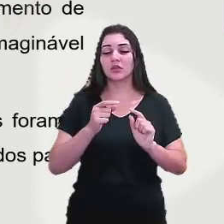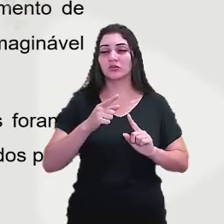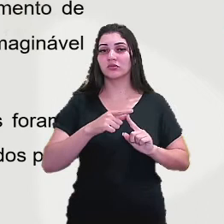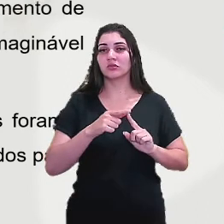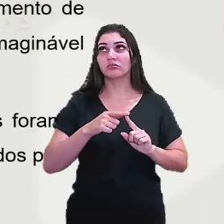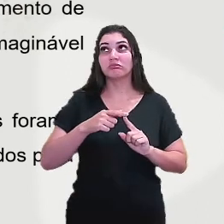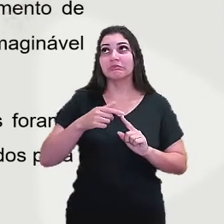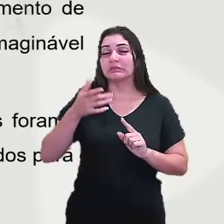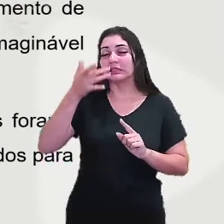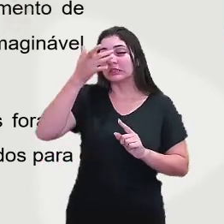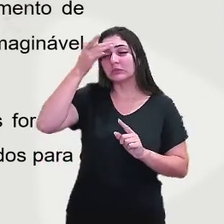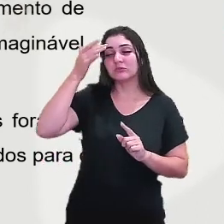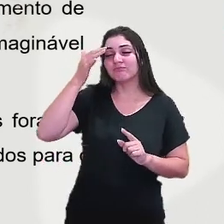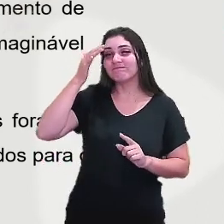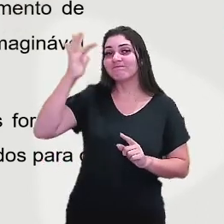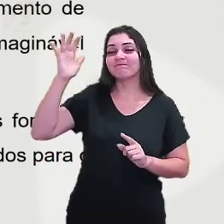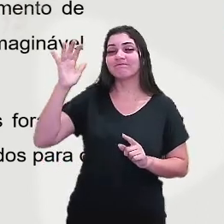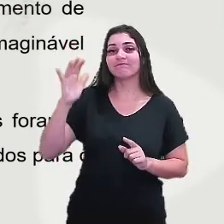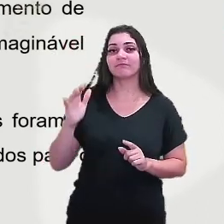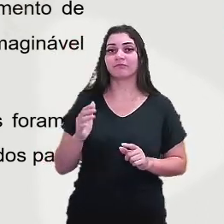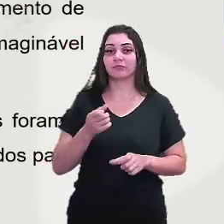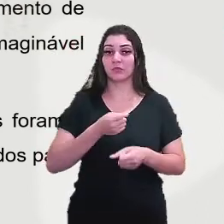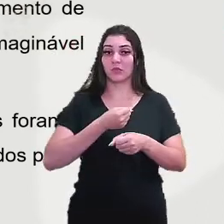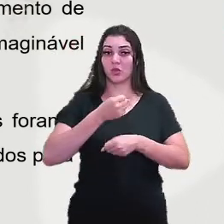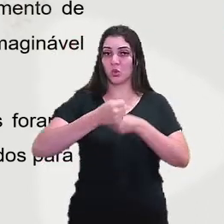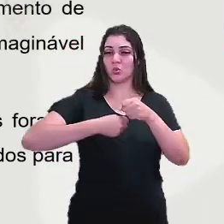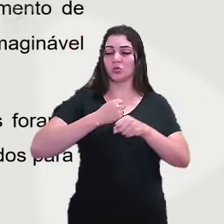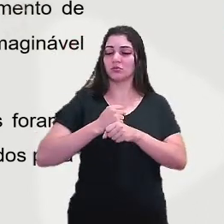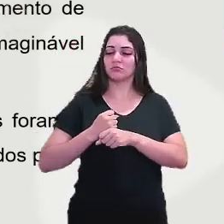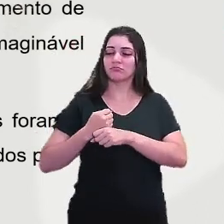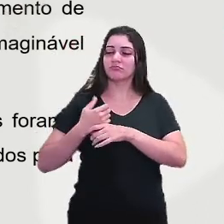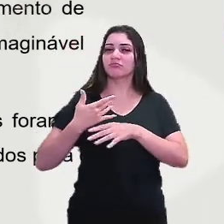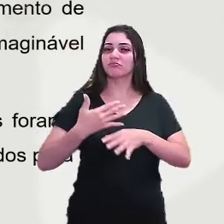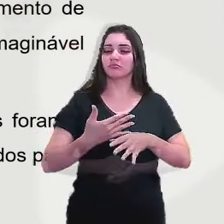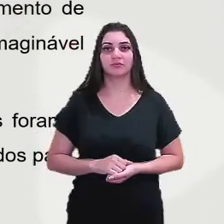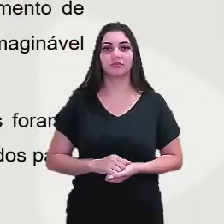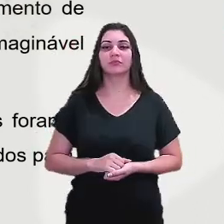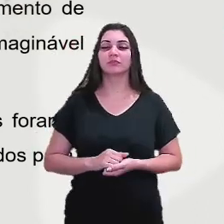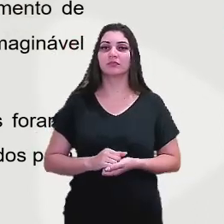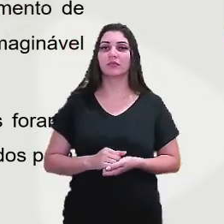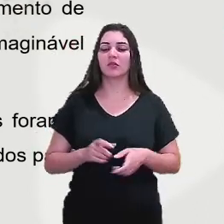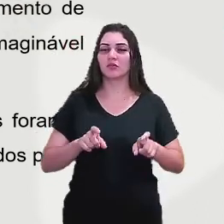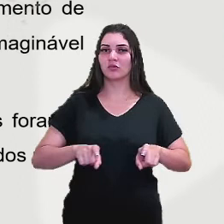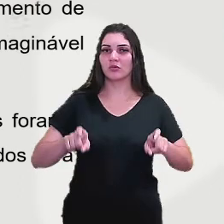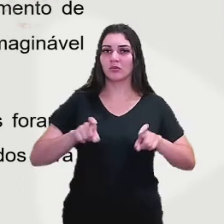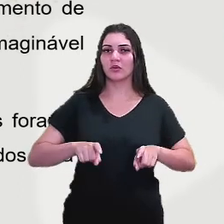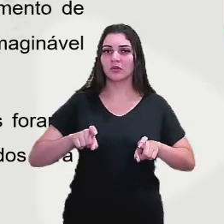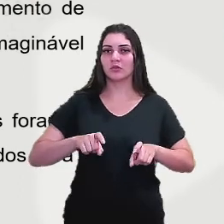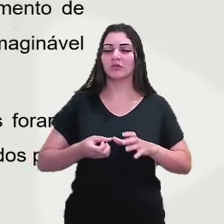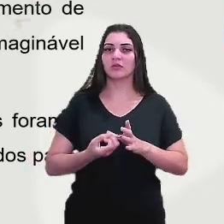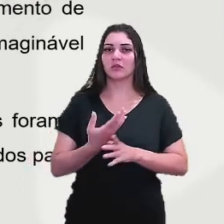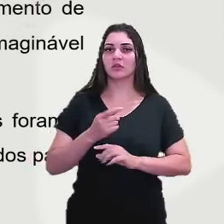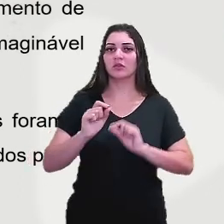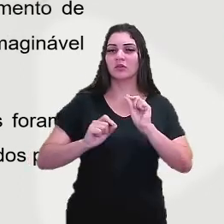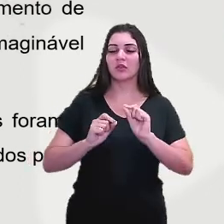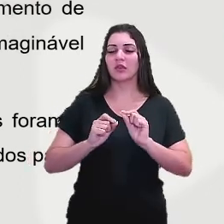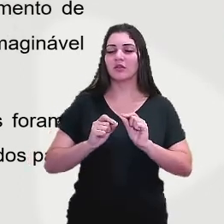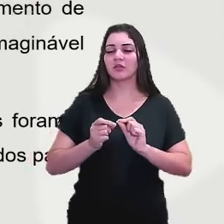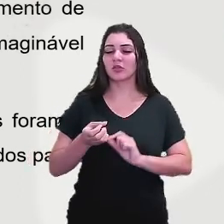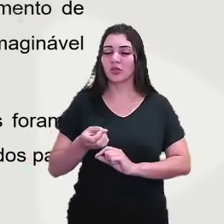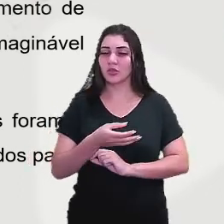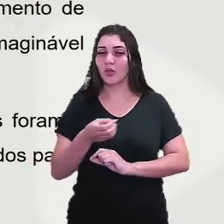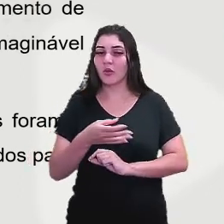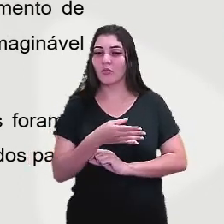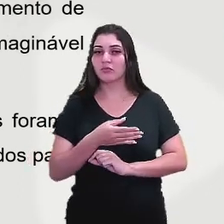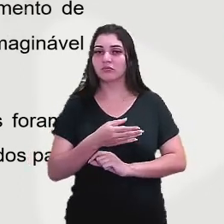inimagináveis. Nos anos seguintes, a criação do ENIAC, os computadores foram sendo aprimorados, mas